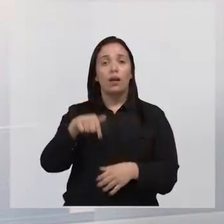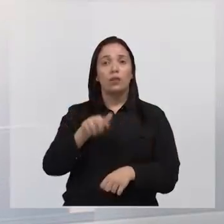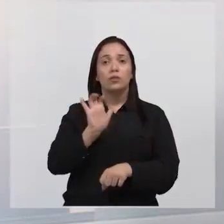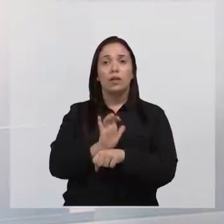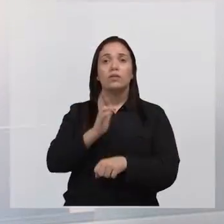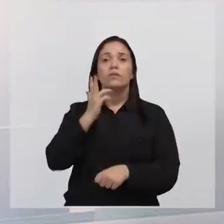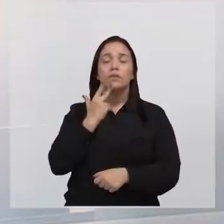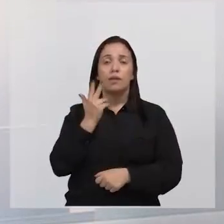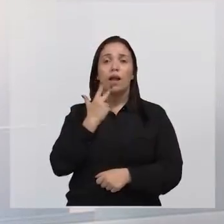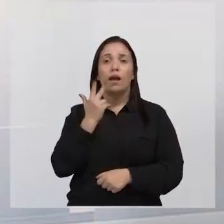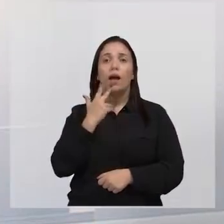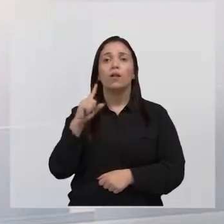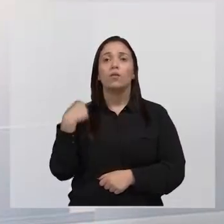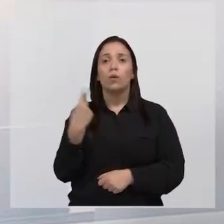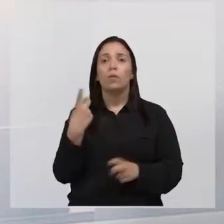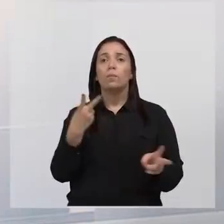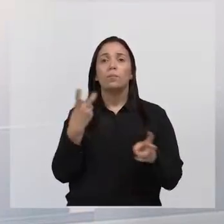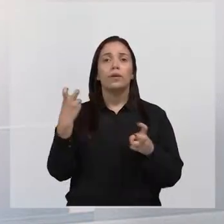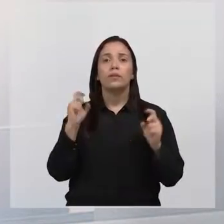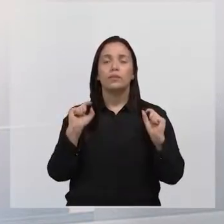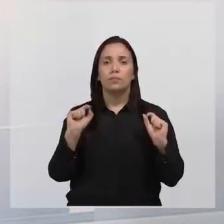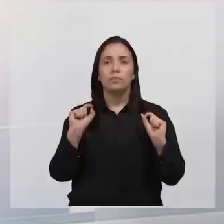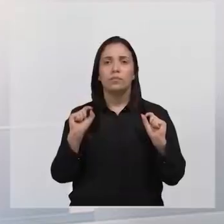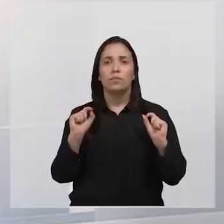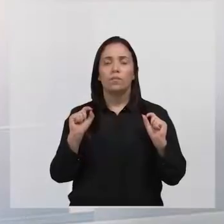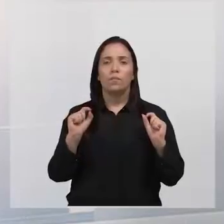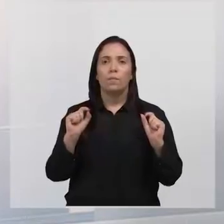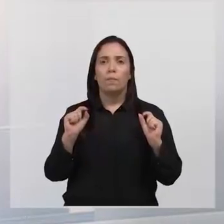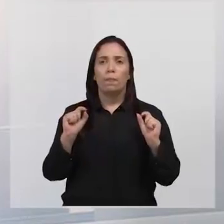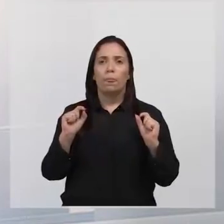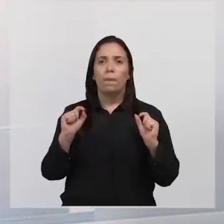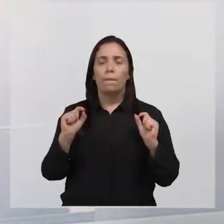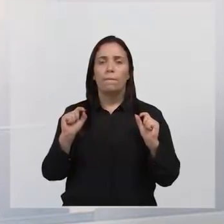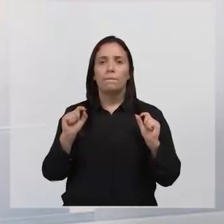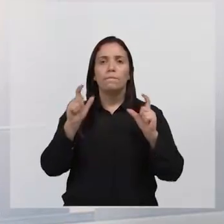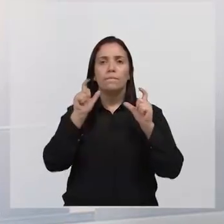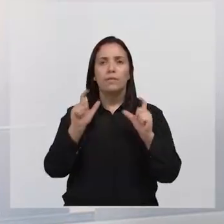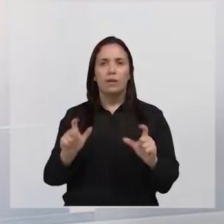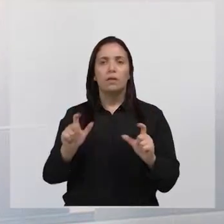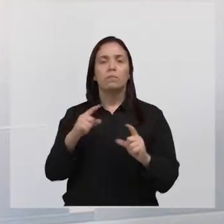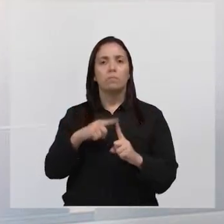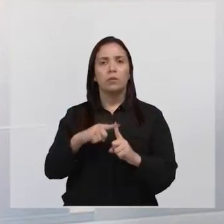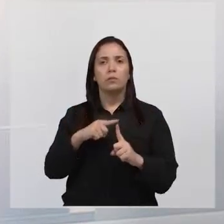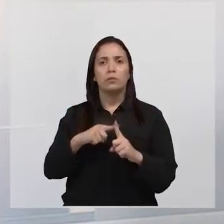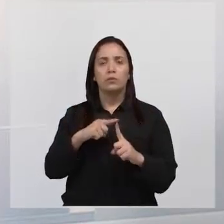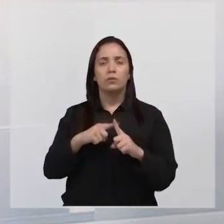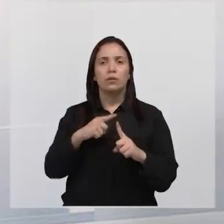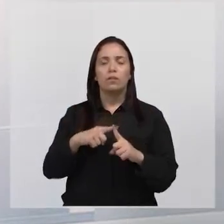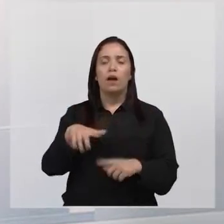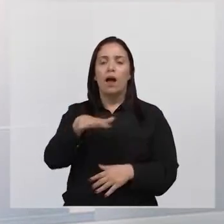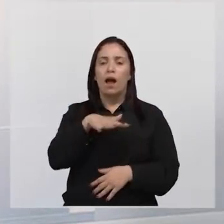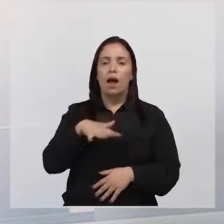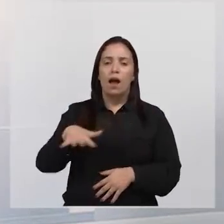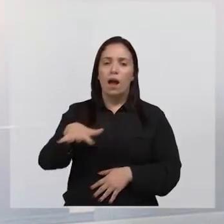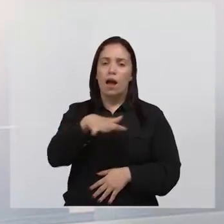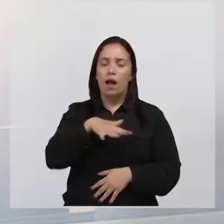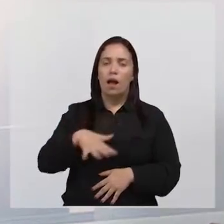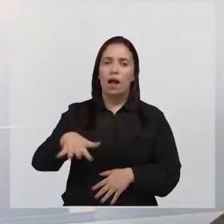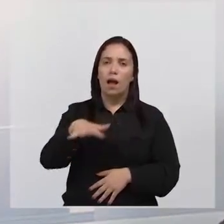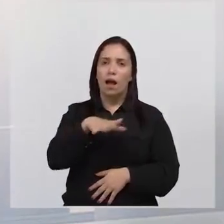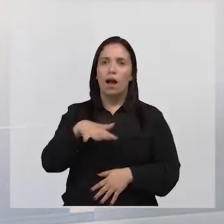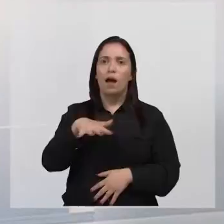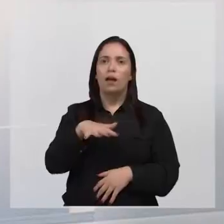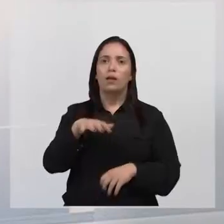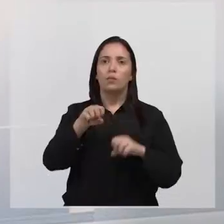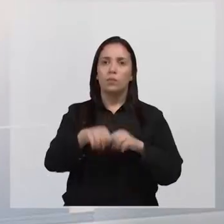Ceará, a gente tem uma herança interessante e positiva, tanto na área de finanças como na área